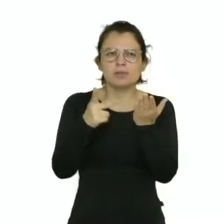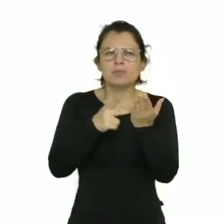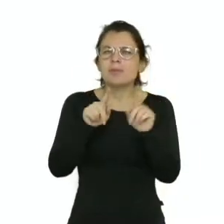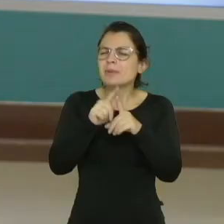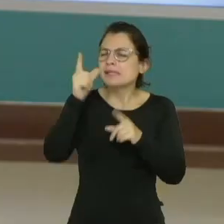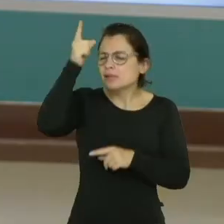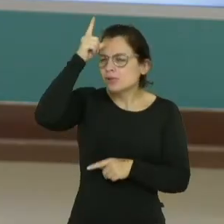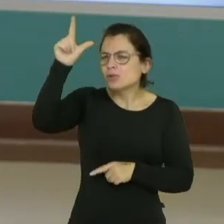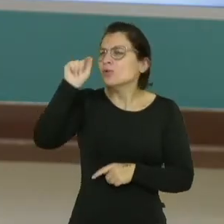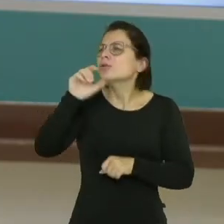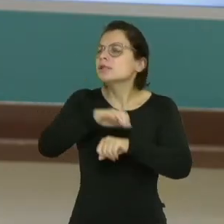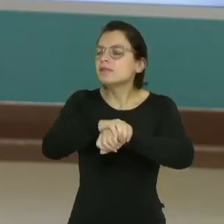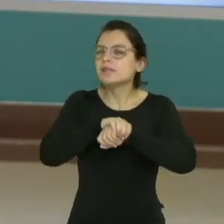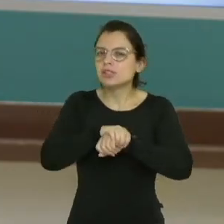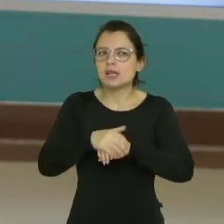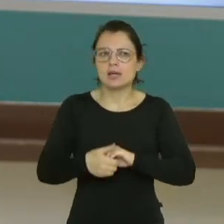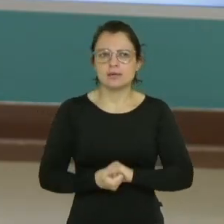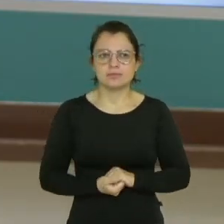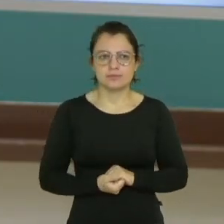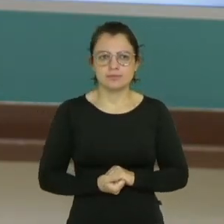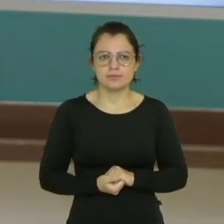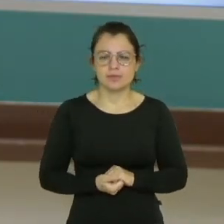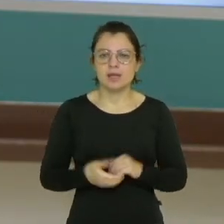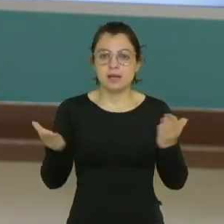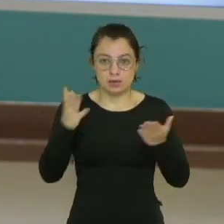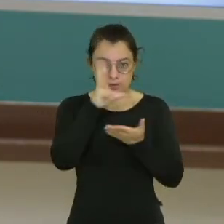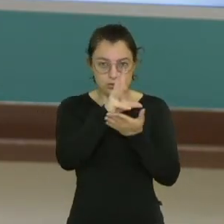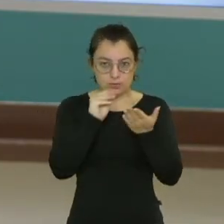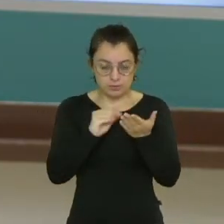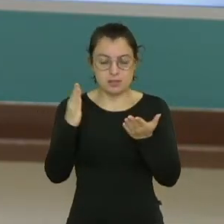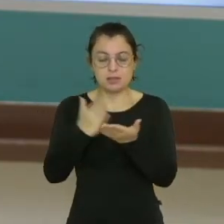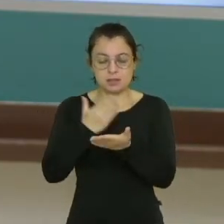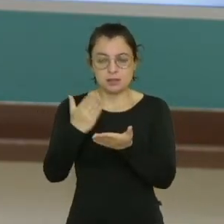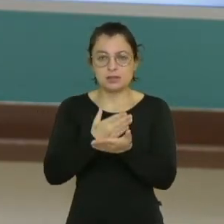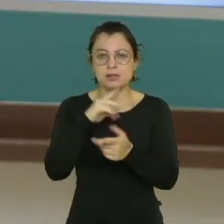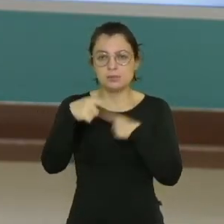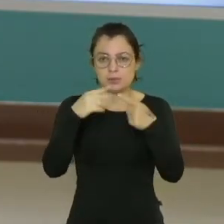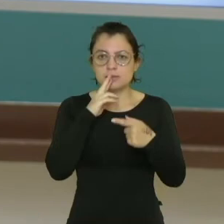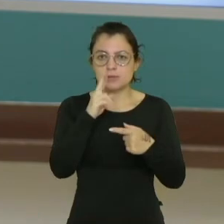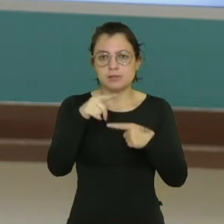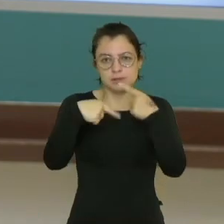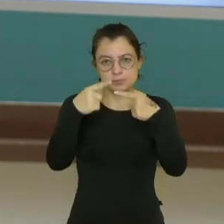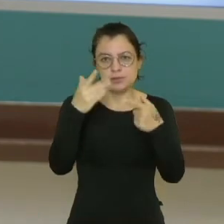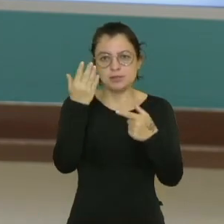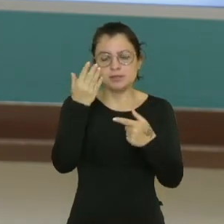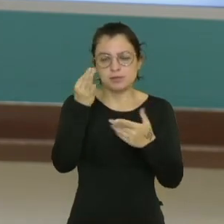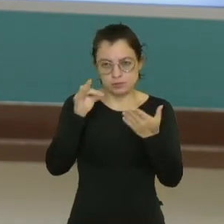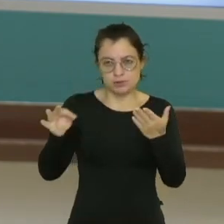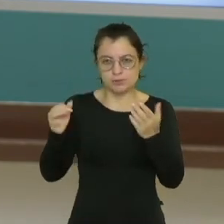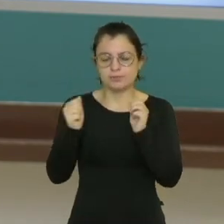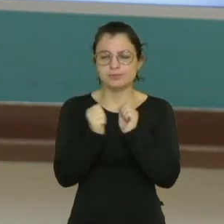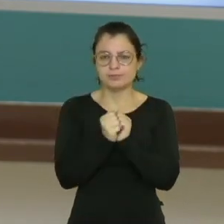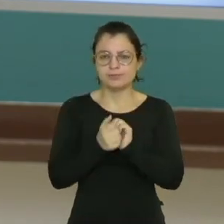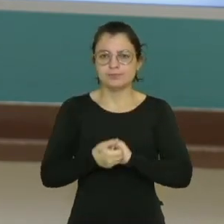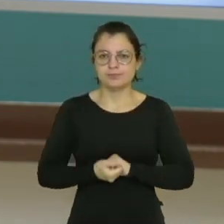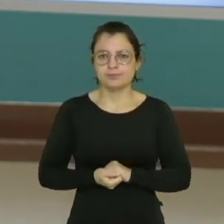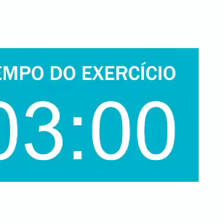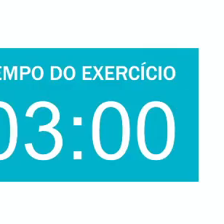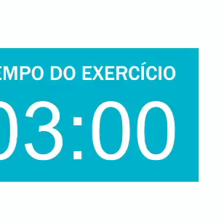Lutero defendia em sua tese? Vocês vão copiar no caderno de vocês, vão responder e nós voltamos com a correção.